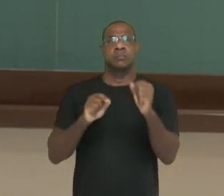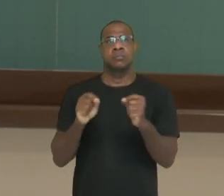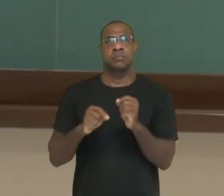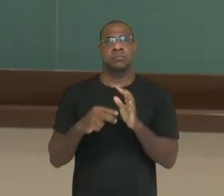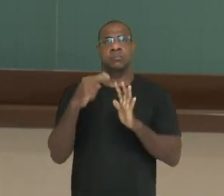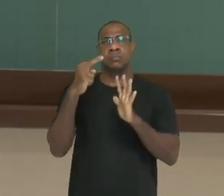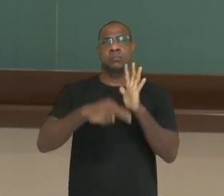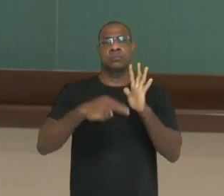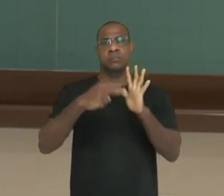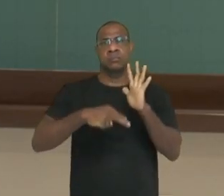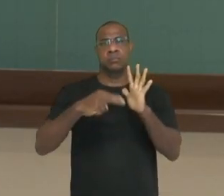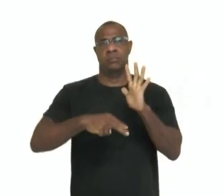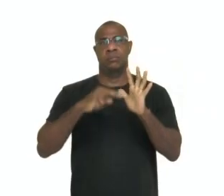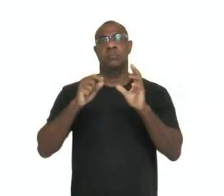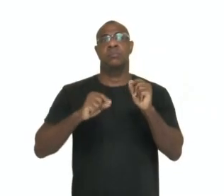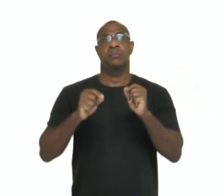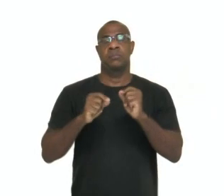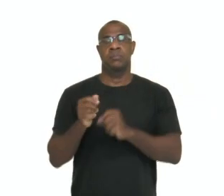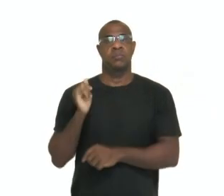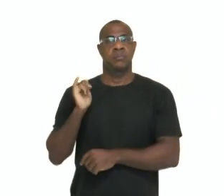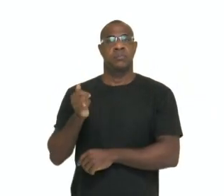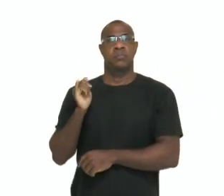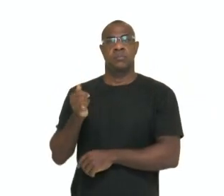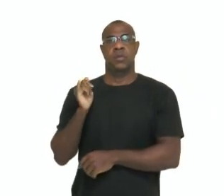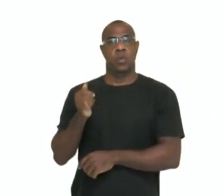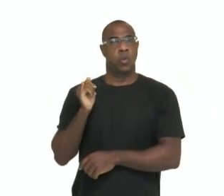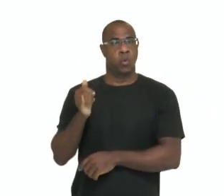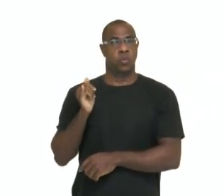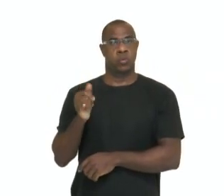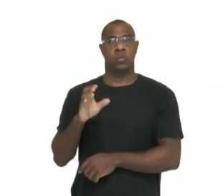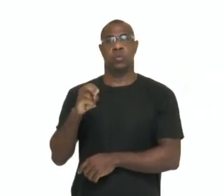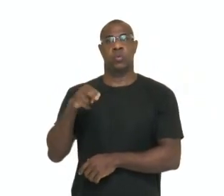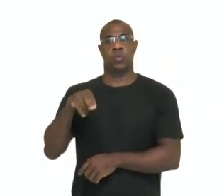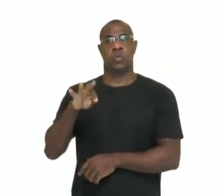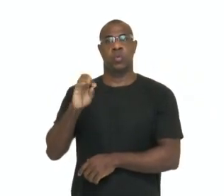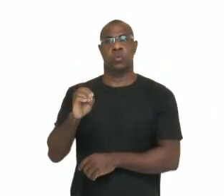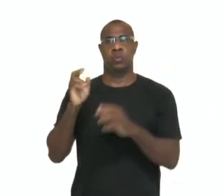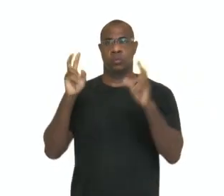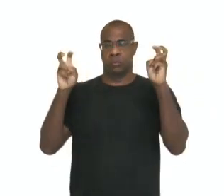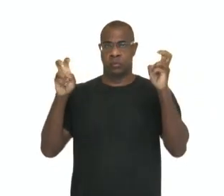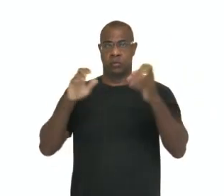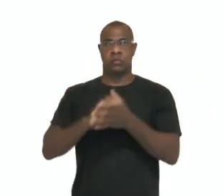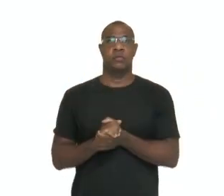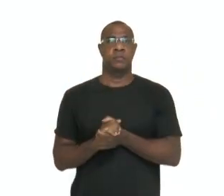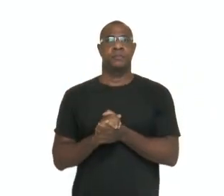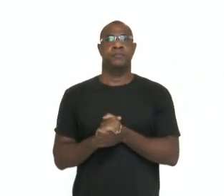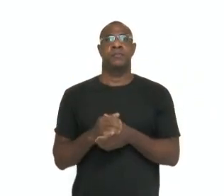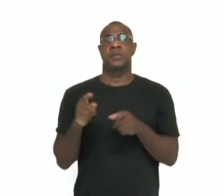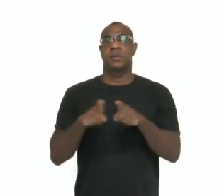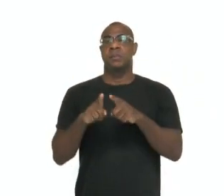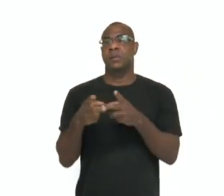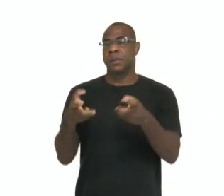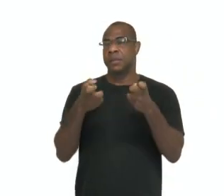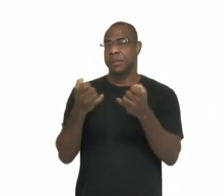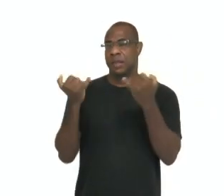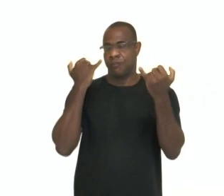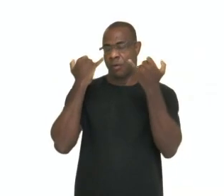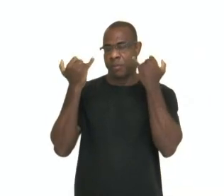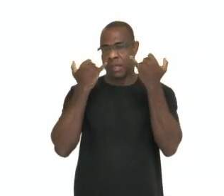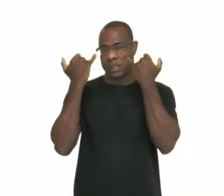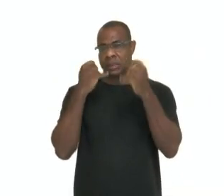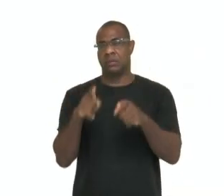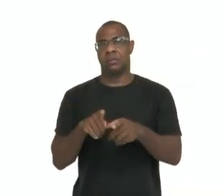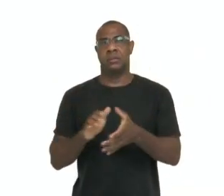um conto de Clarice Lispector, inferindo informações implícitas no texto, identificar o conflito